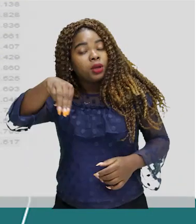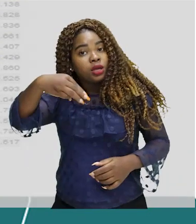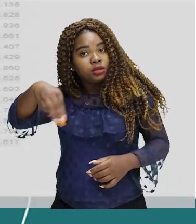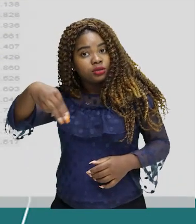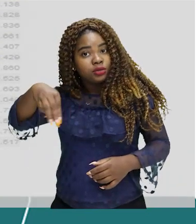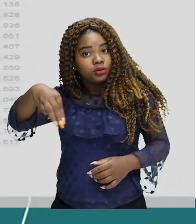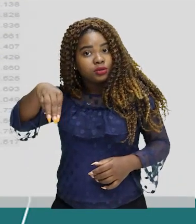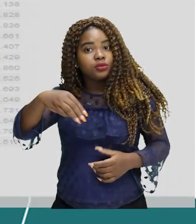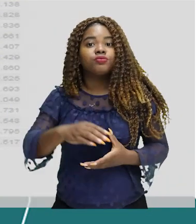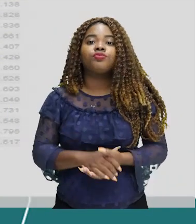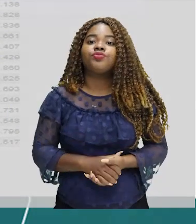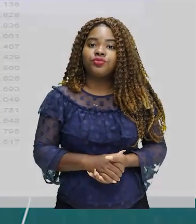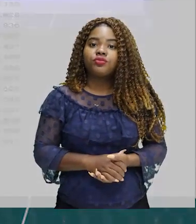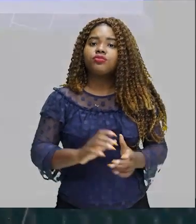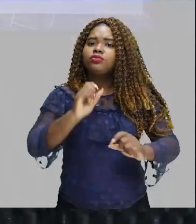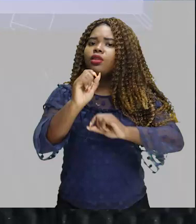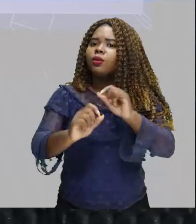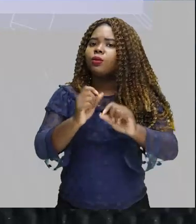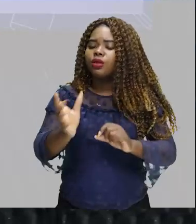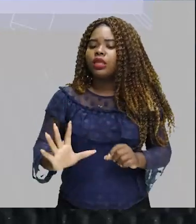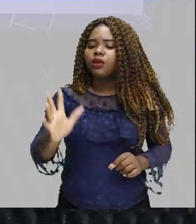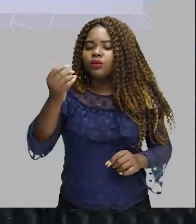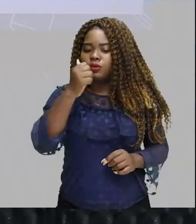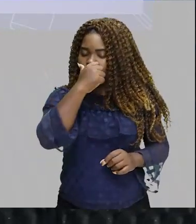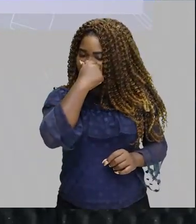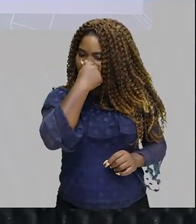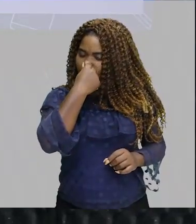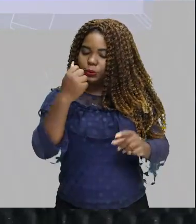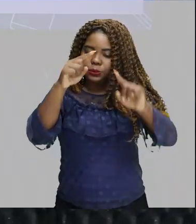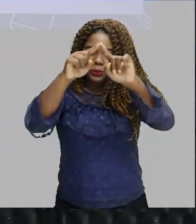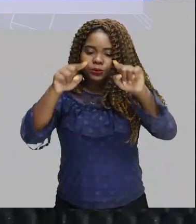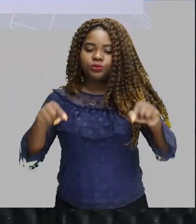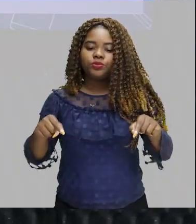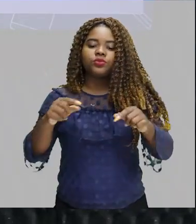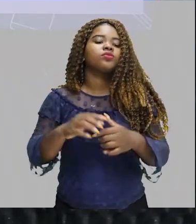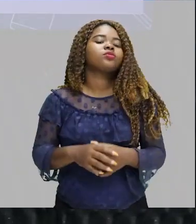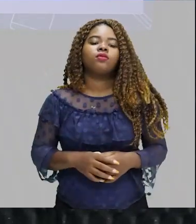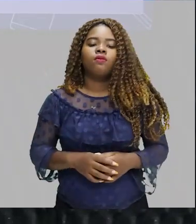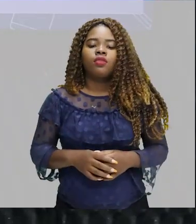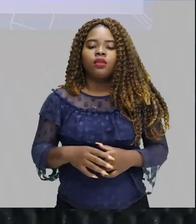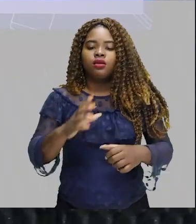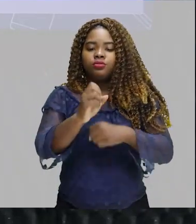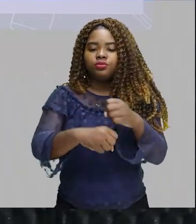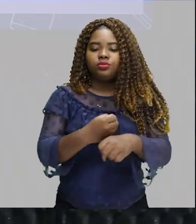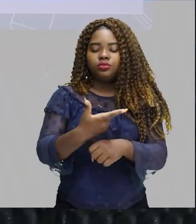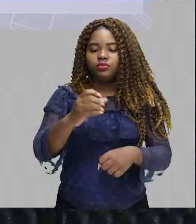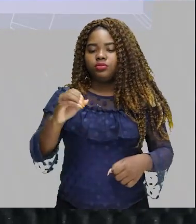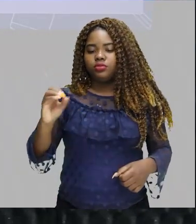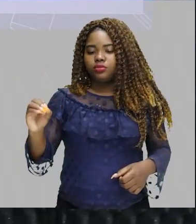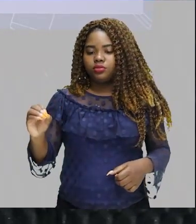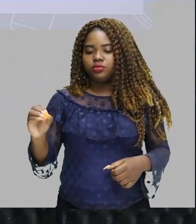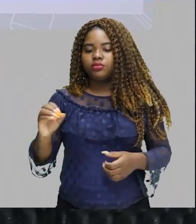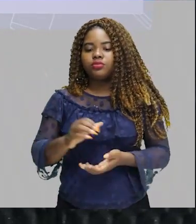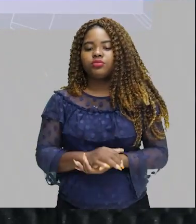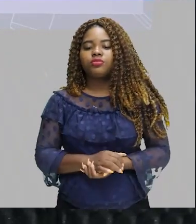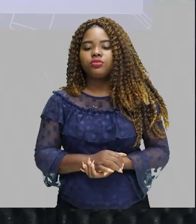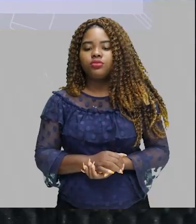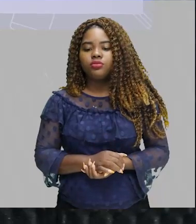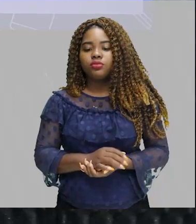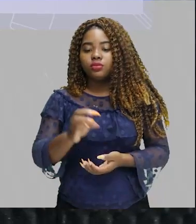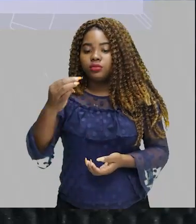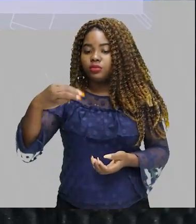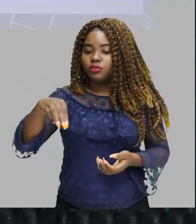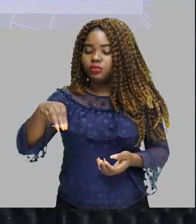pode deixar de falar do nosso estado. Isso aqui é a pirâmide. Quem forneceu esse dado é o censo. Tá? Em 2000, a gente vai perceber que o Maranhão, galera, maior